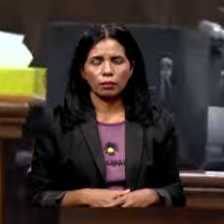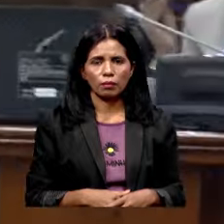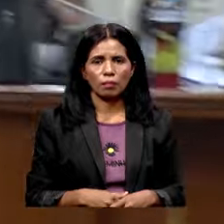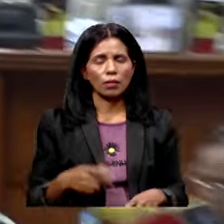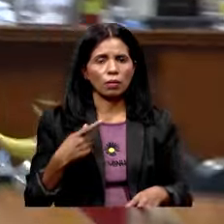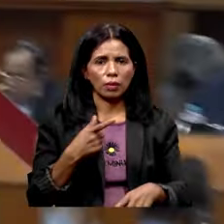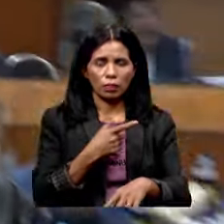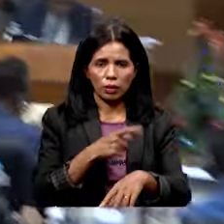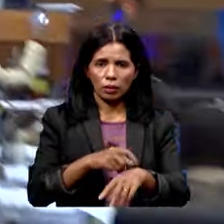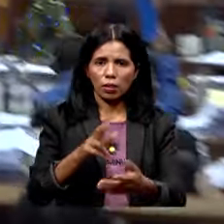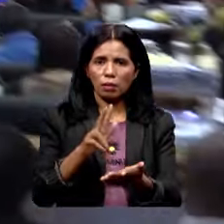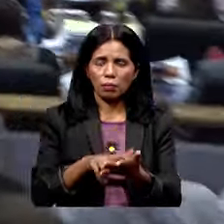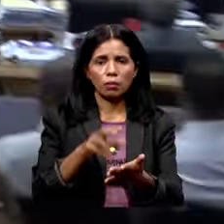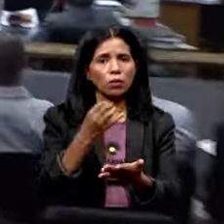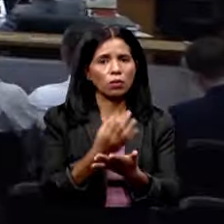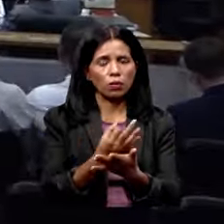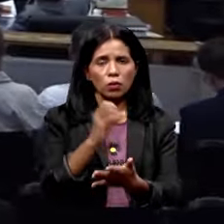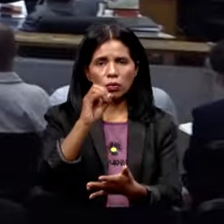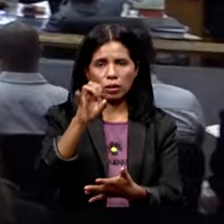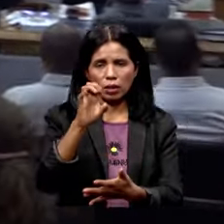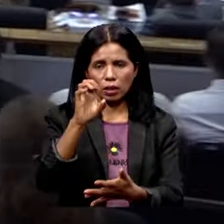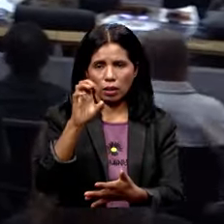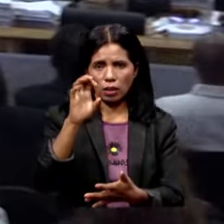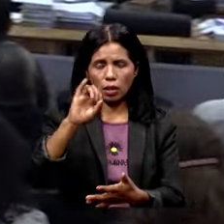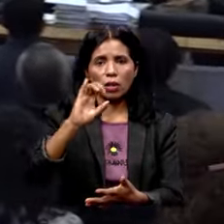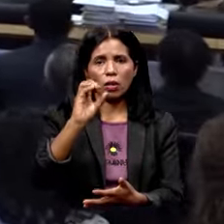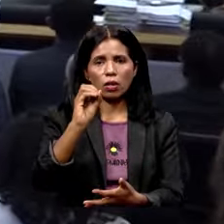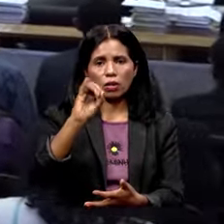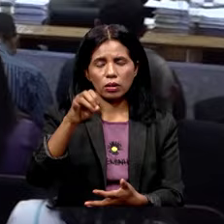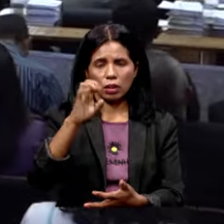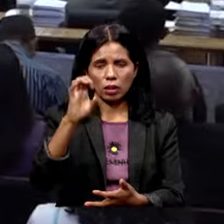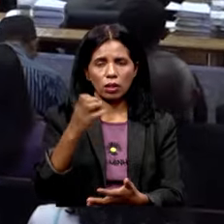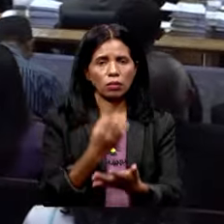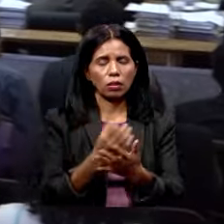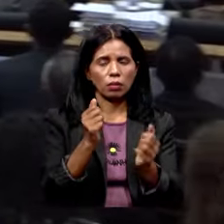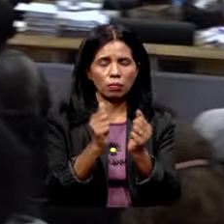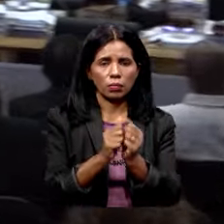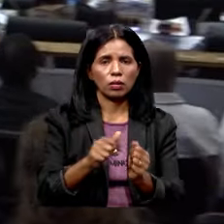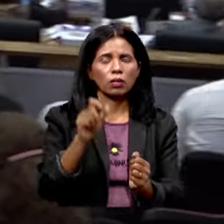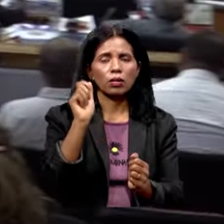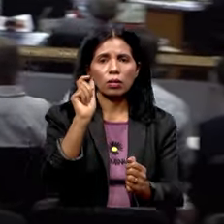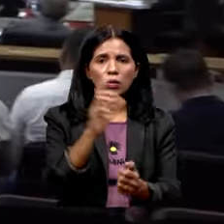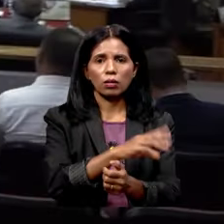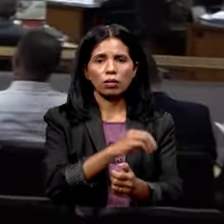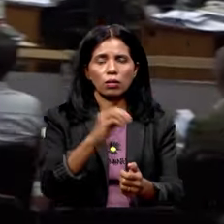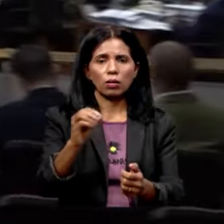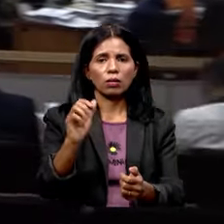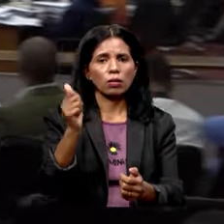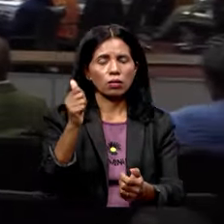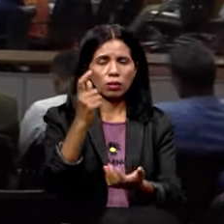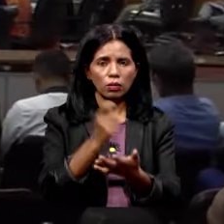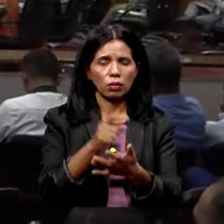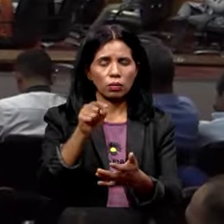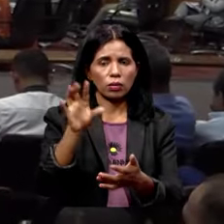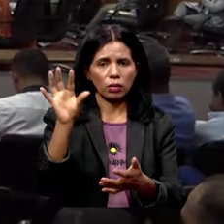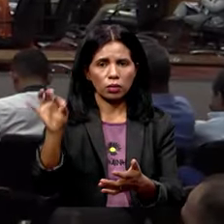Parlamento Nacional aprova Orçamento Geral do Estado, Presidência da República, o montante tocam Sanulo Pontusia, o voto a favor Ratul Resinrua, contra Sanulo,